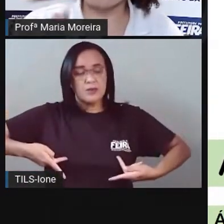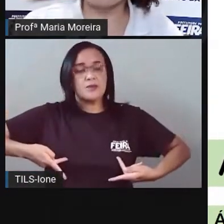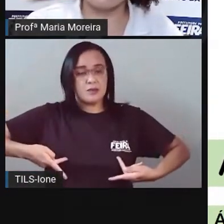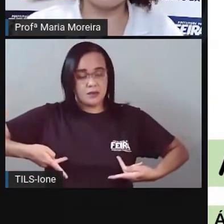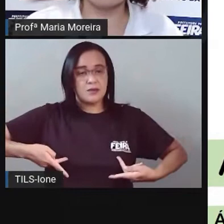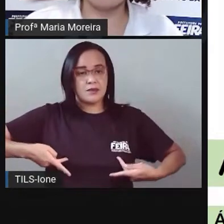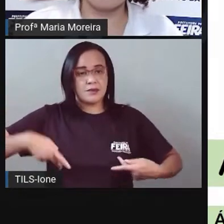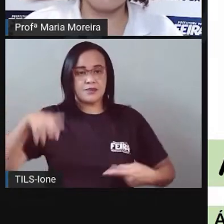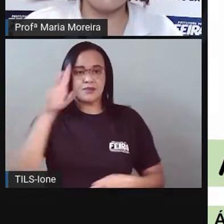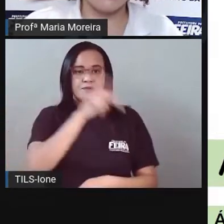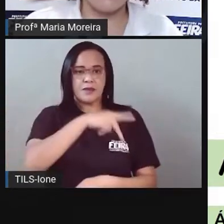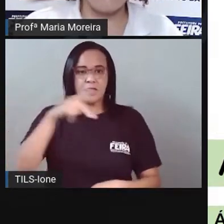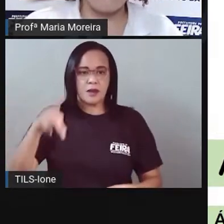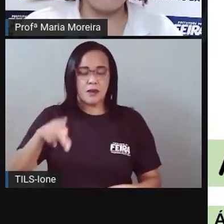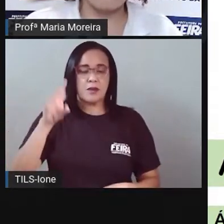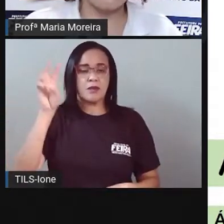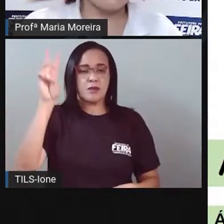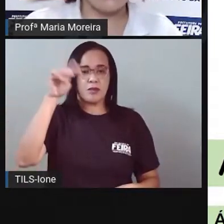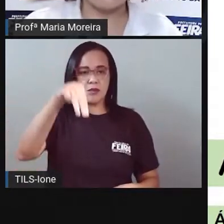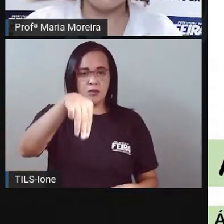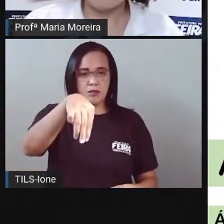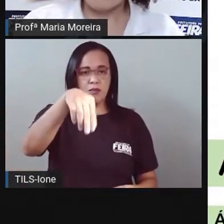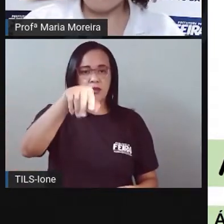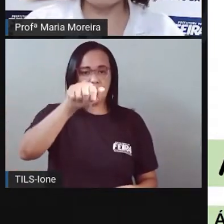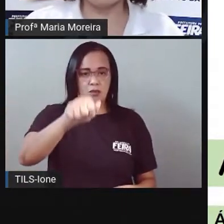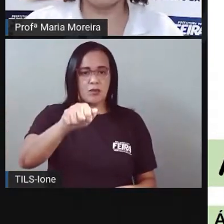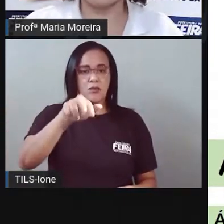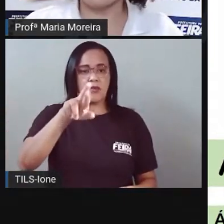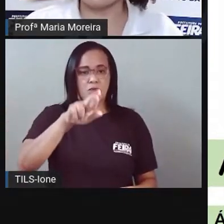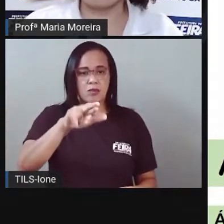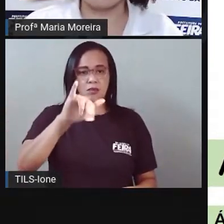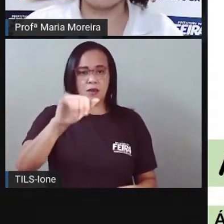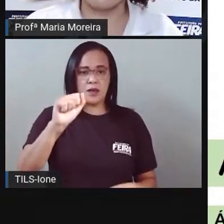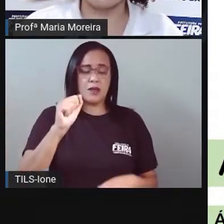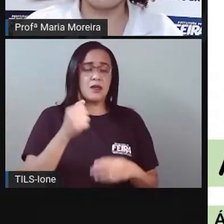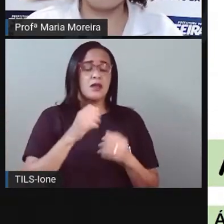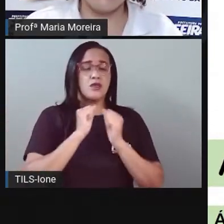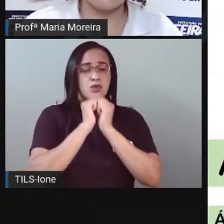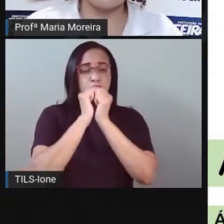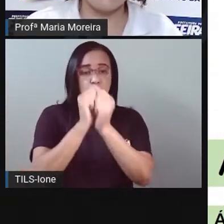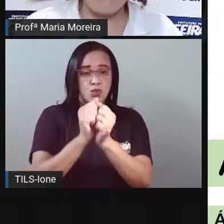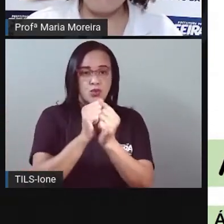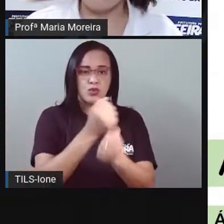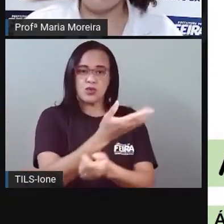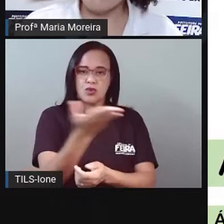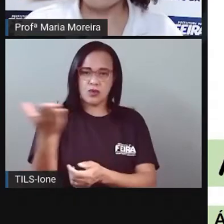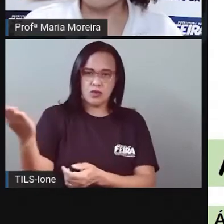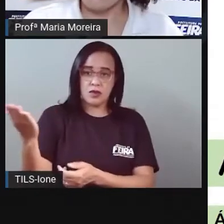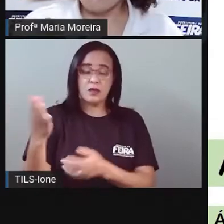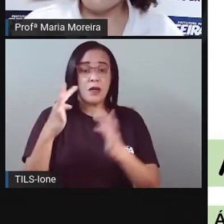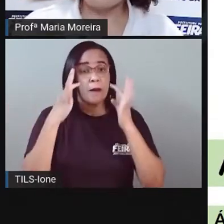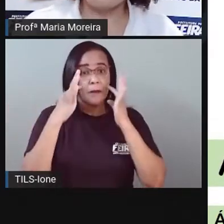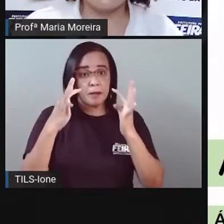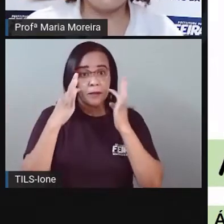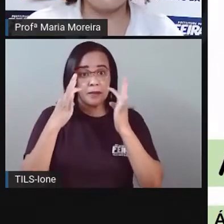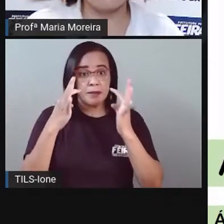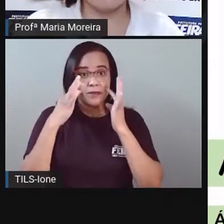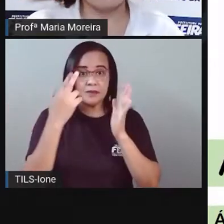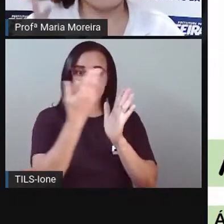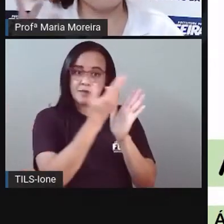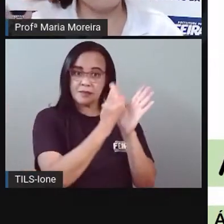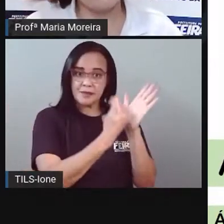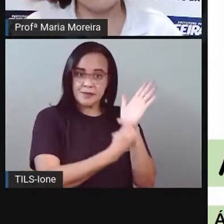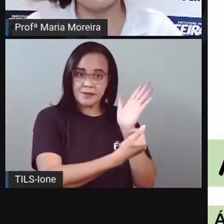Maria, mais uma vez aqui com vocês. Vamos dar uma olhada nessa imagem aí, que ela merece ser... Olha direitinho